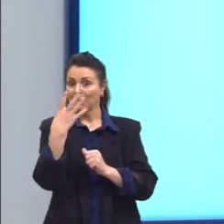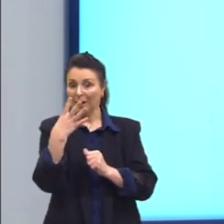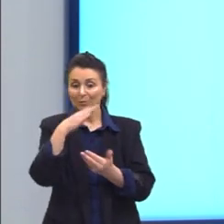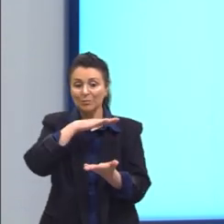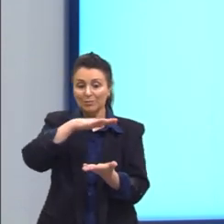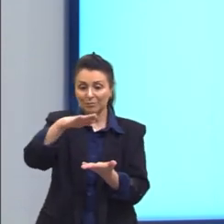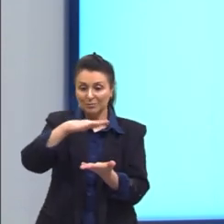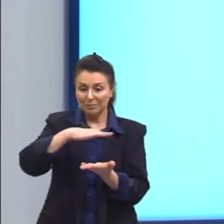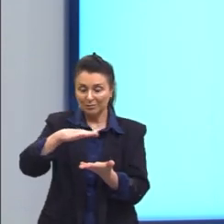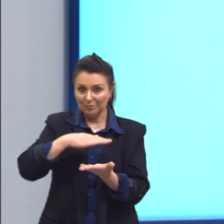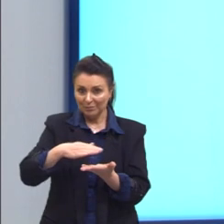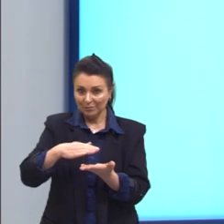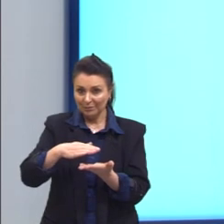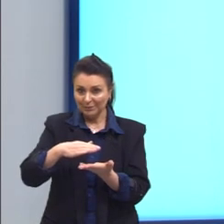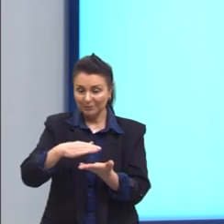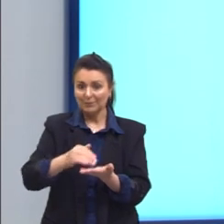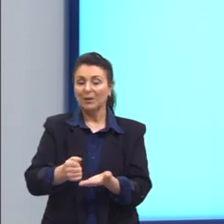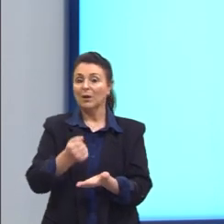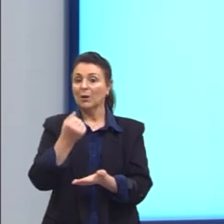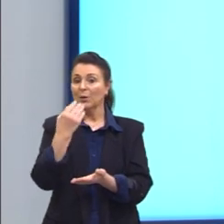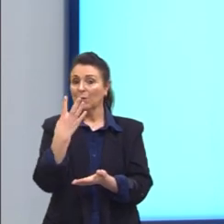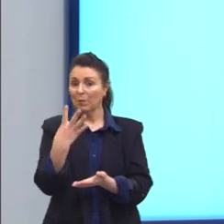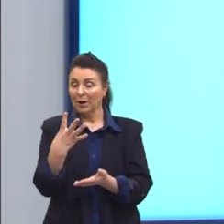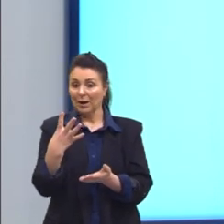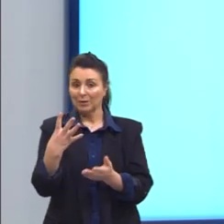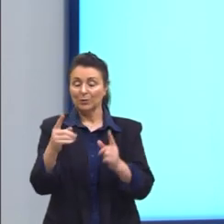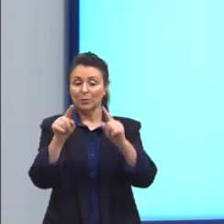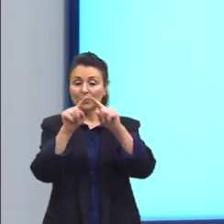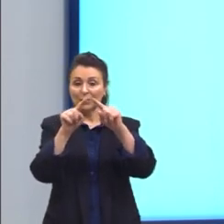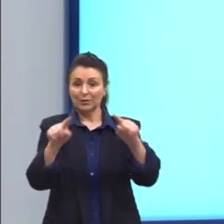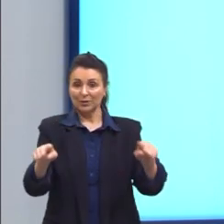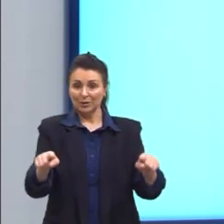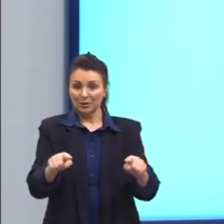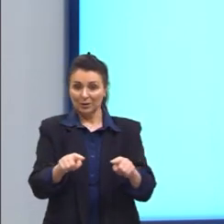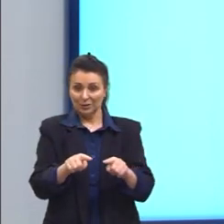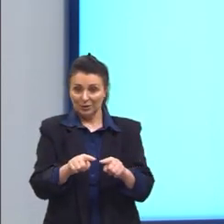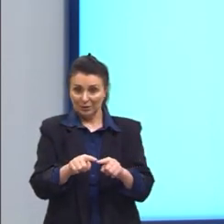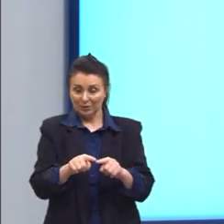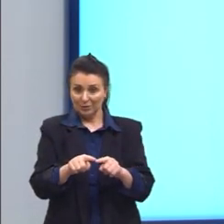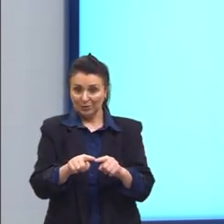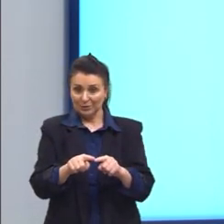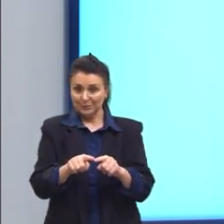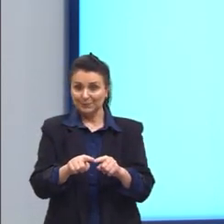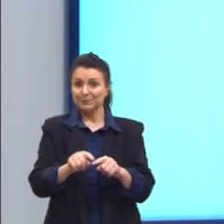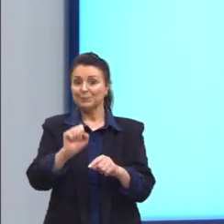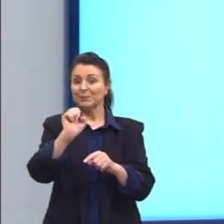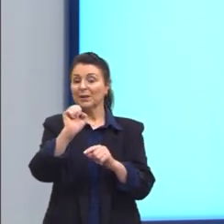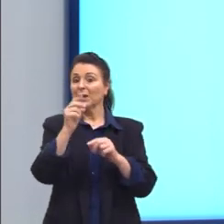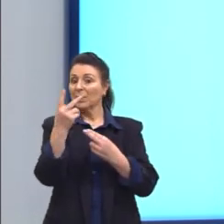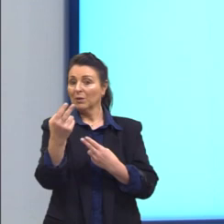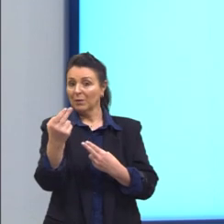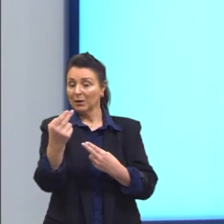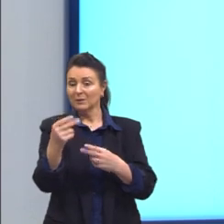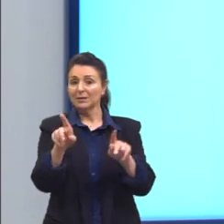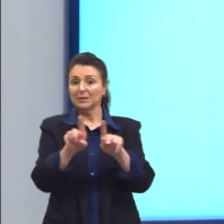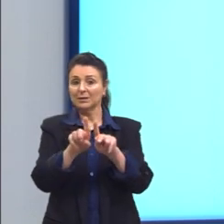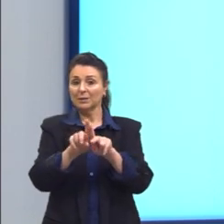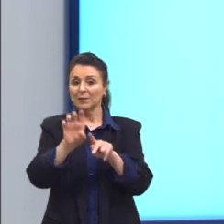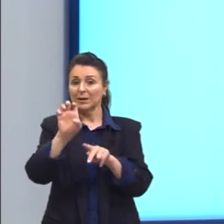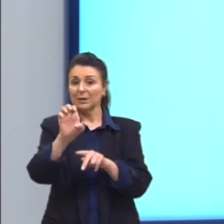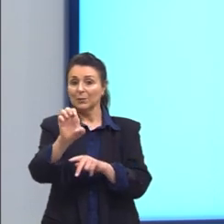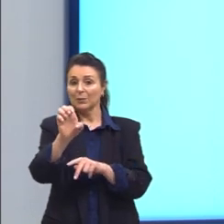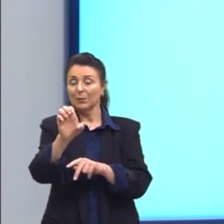né formando então quatro triângulos equiláteros e quatro hexagonais regulares